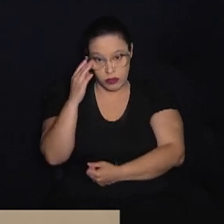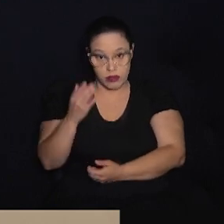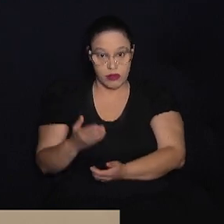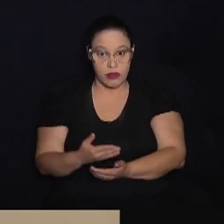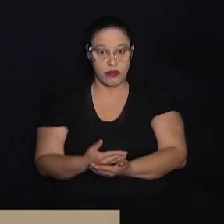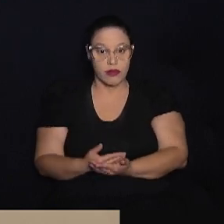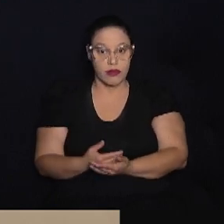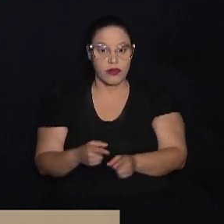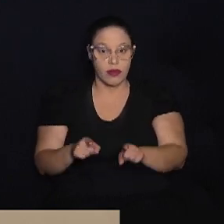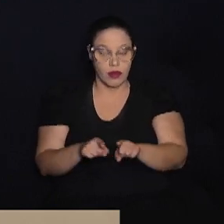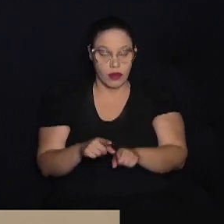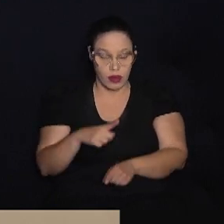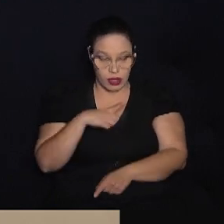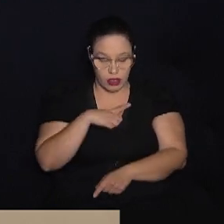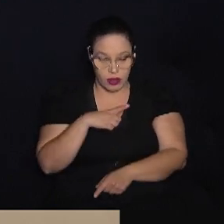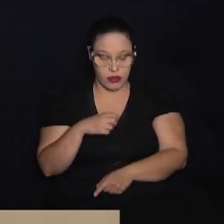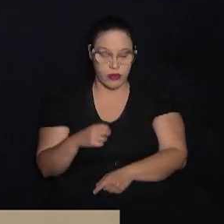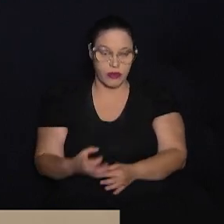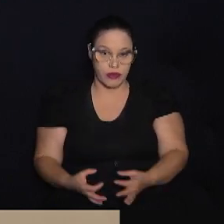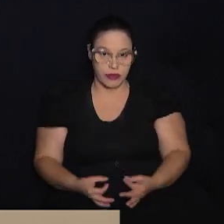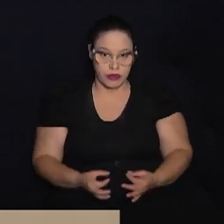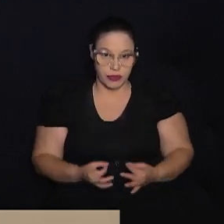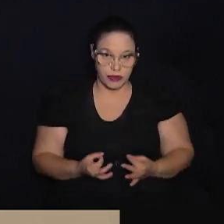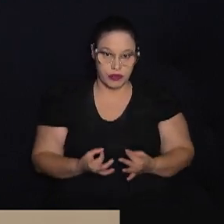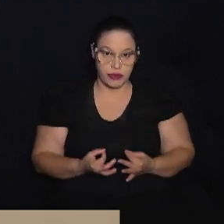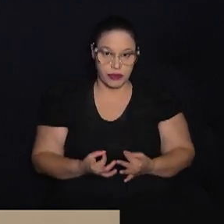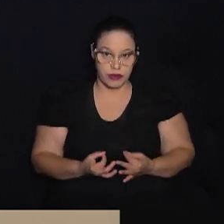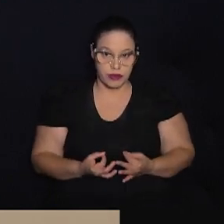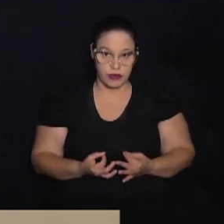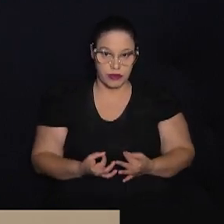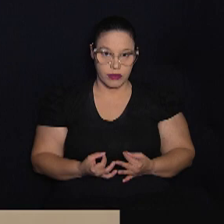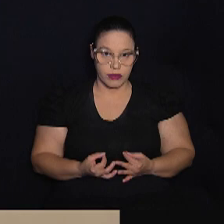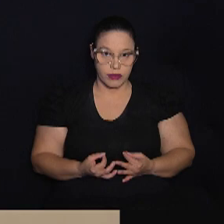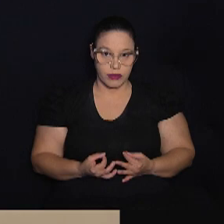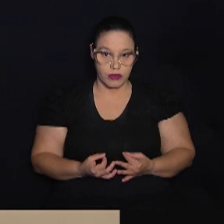câncer de bexiga, além dos fatores